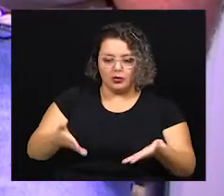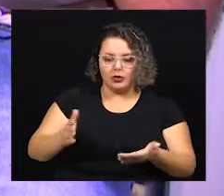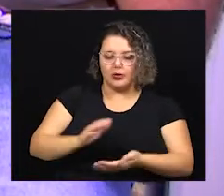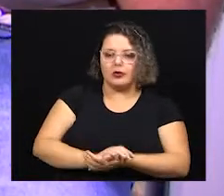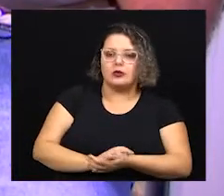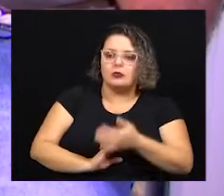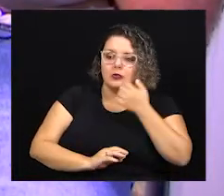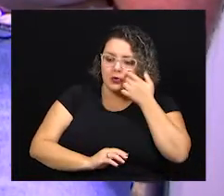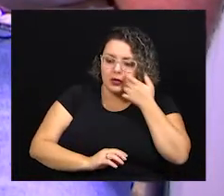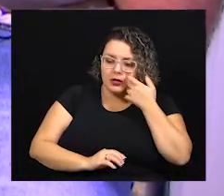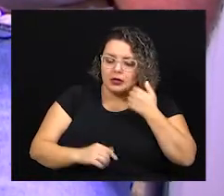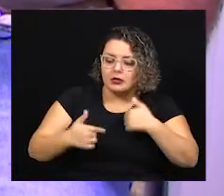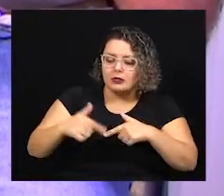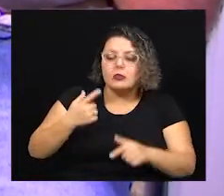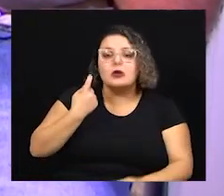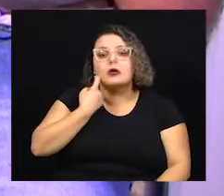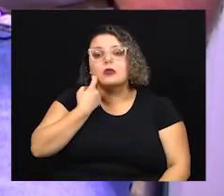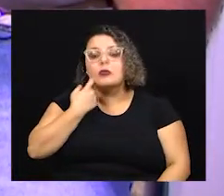com peixe,